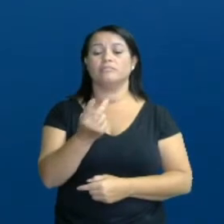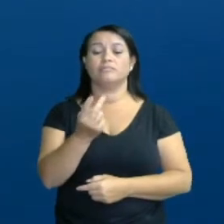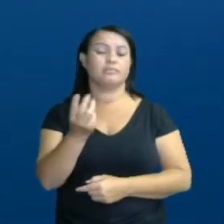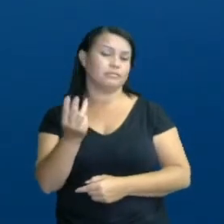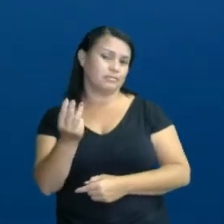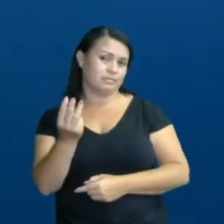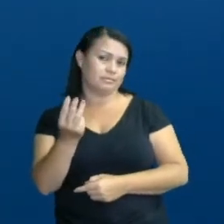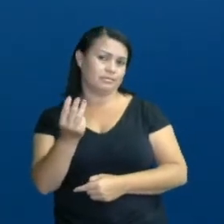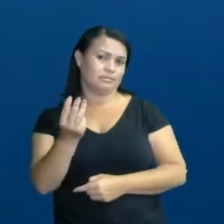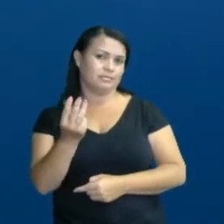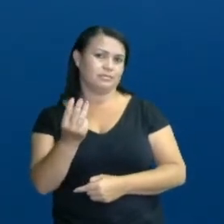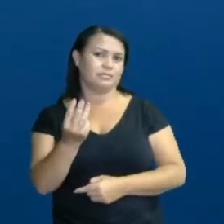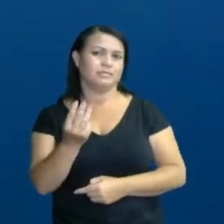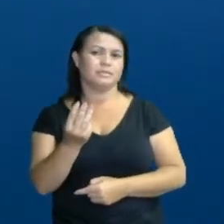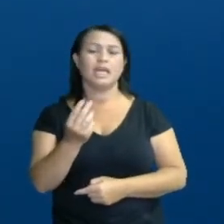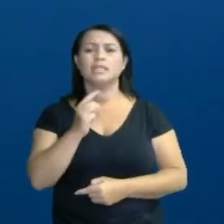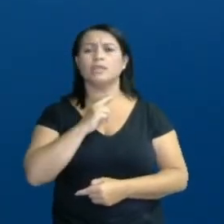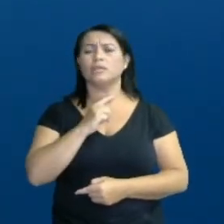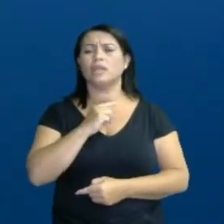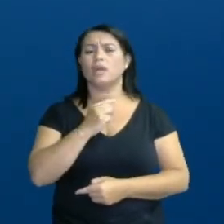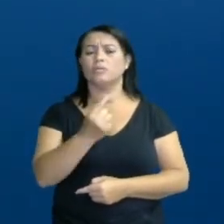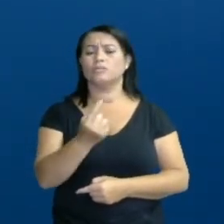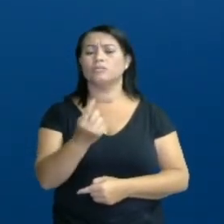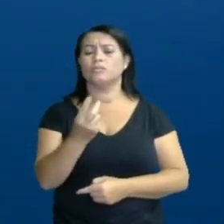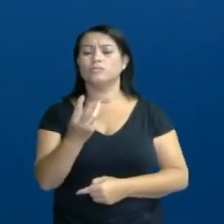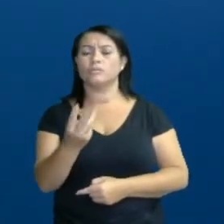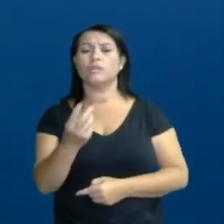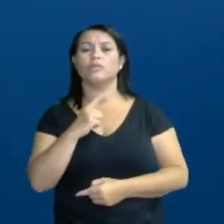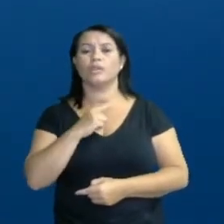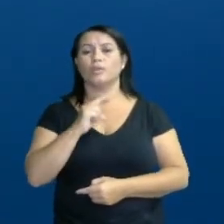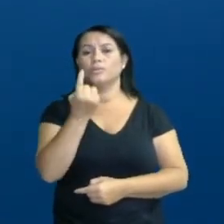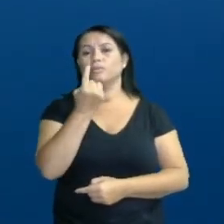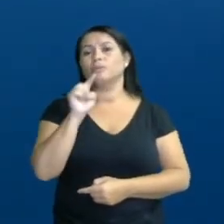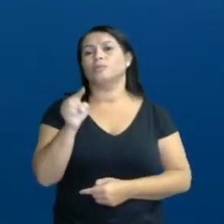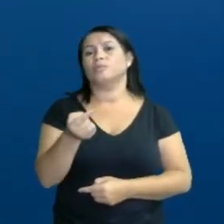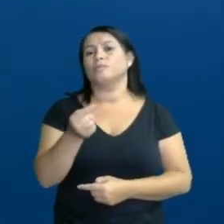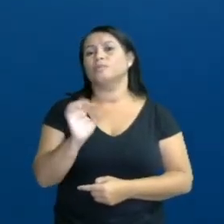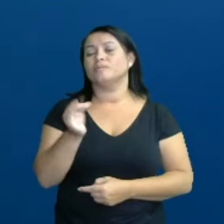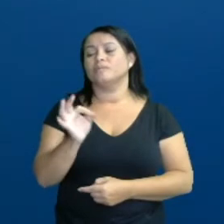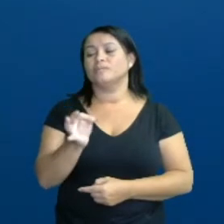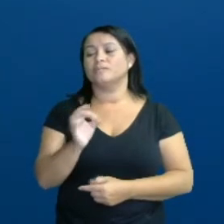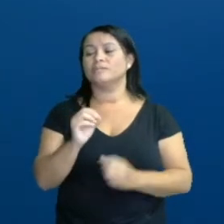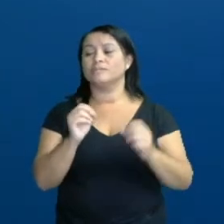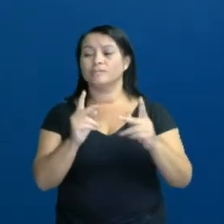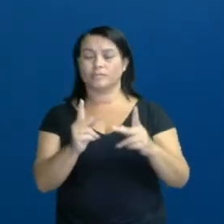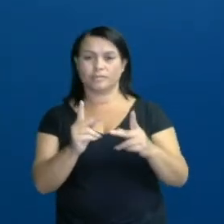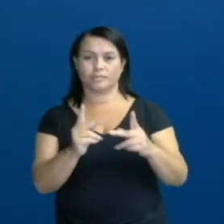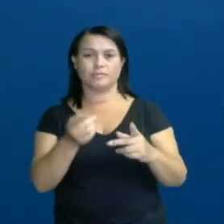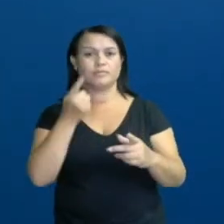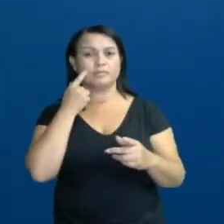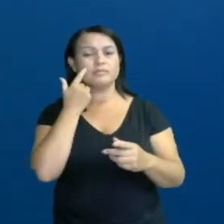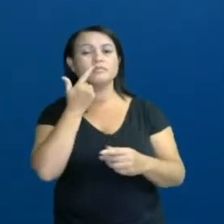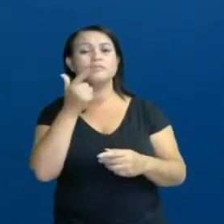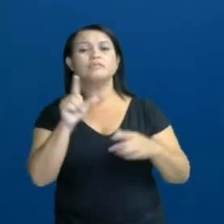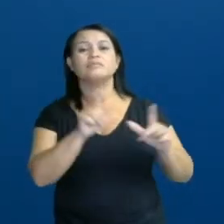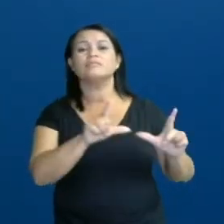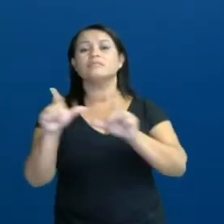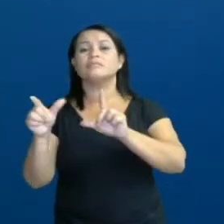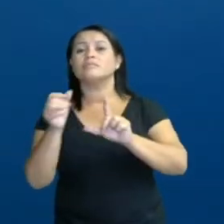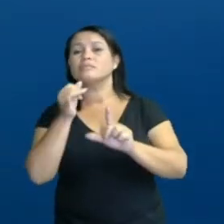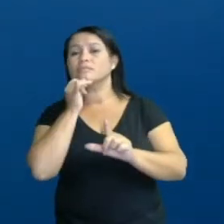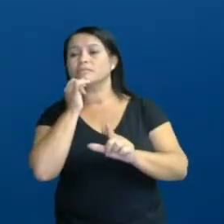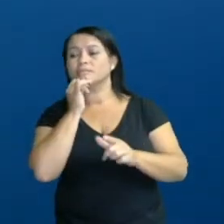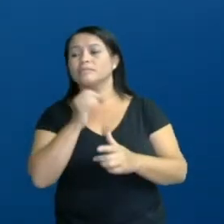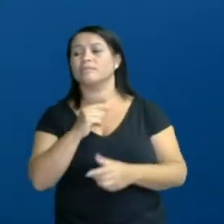3 casas. E se eu tenho 3 casas, eu tenho quem? 1000, ok? Certinho? Então, vamos para os próximos